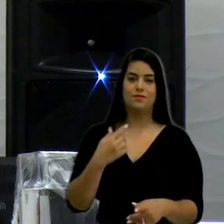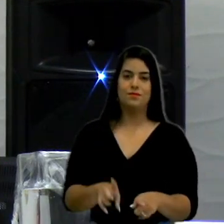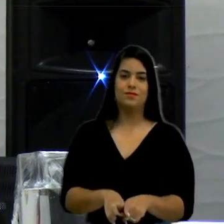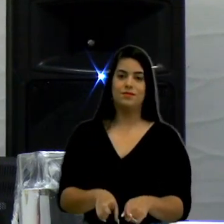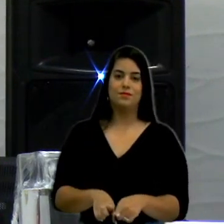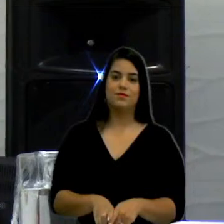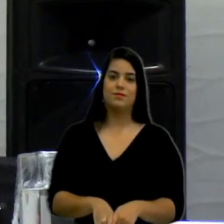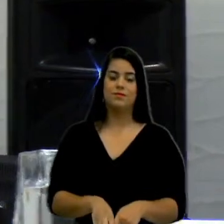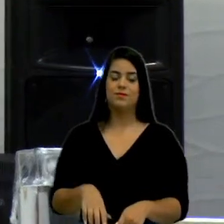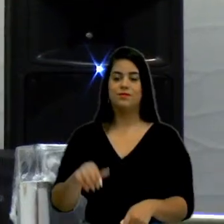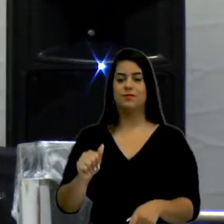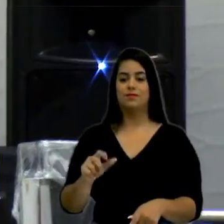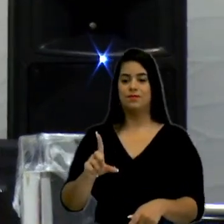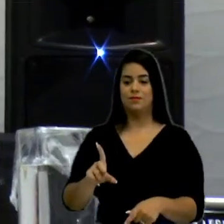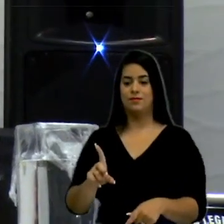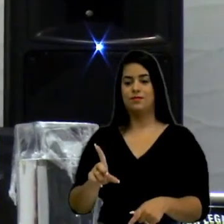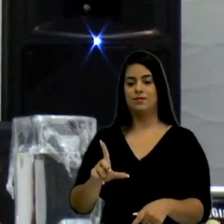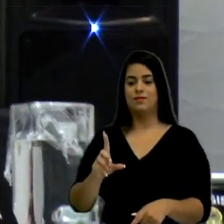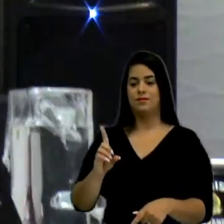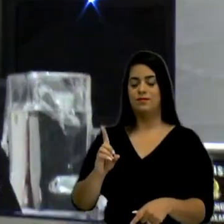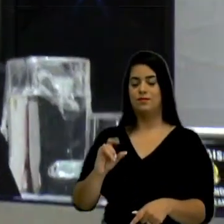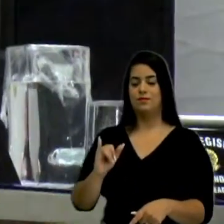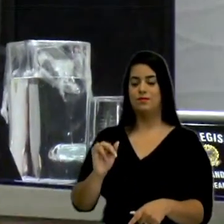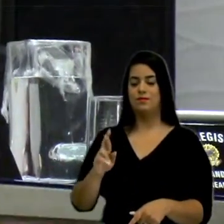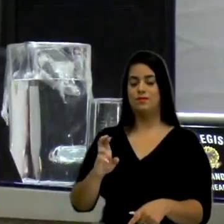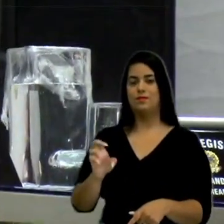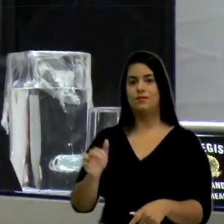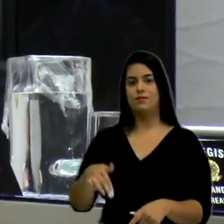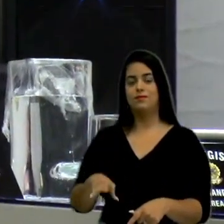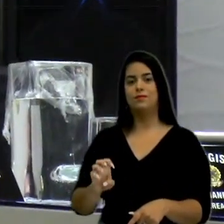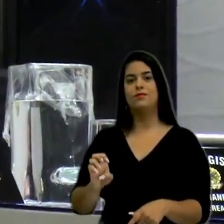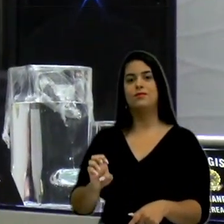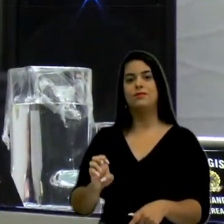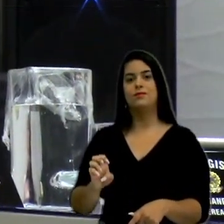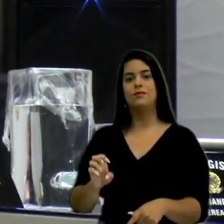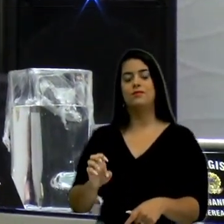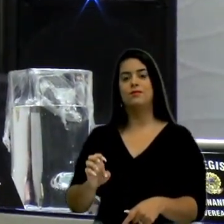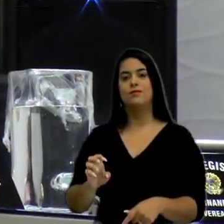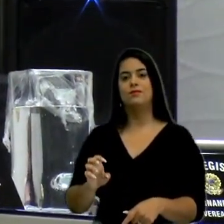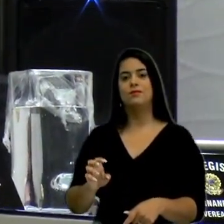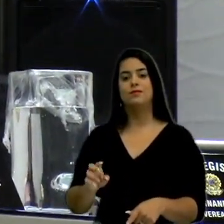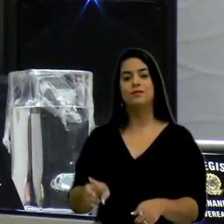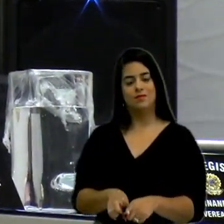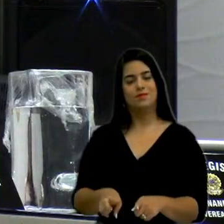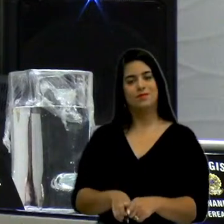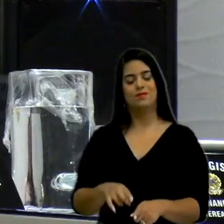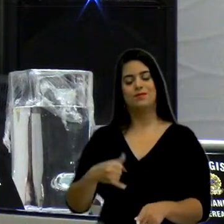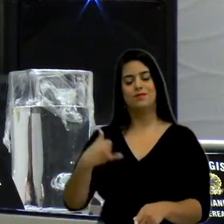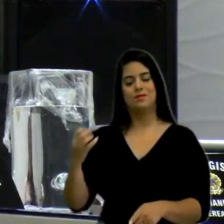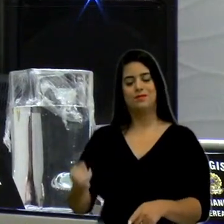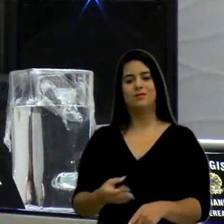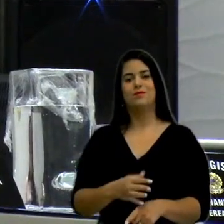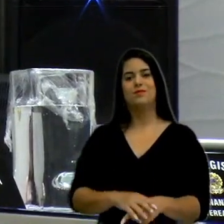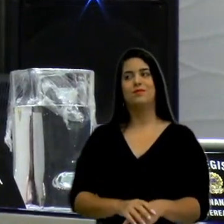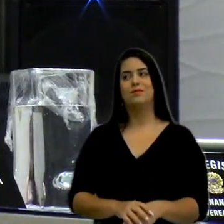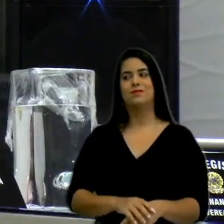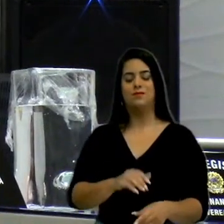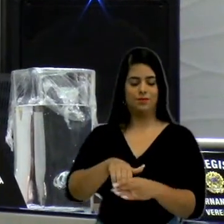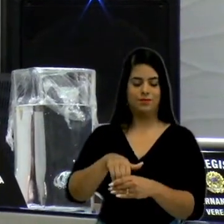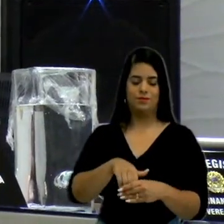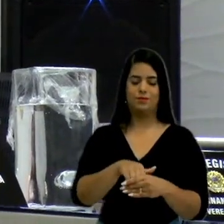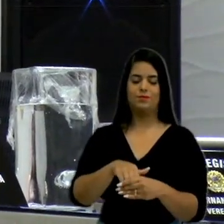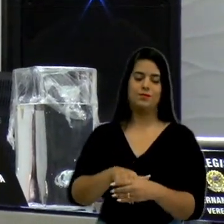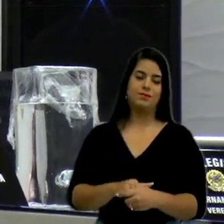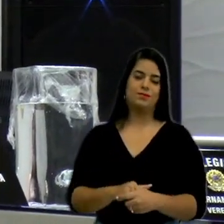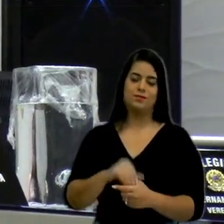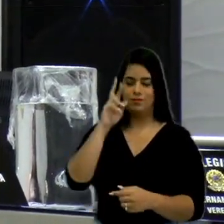Também para Aldirene Lins, que também completou há 2 dias. Esses são os votos, senhor